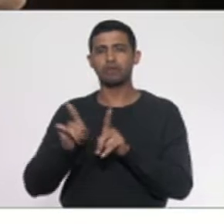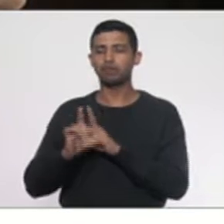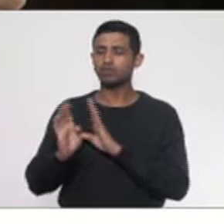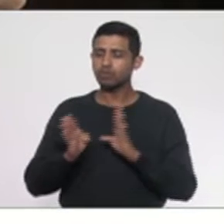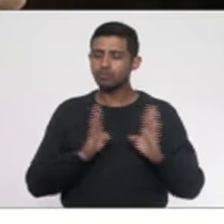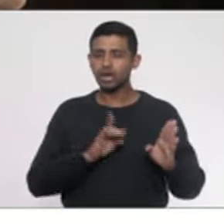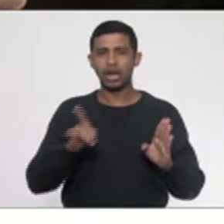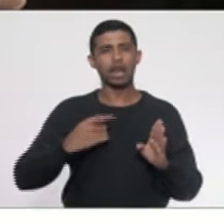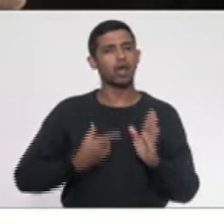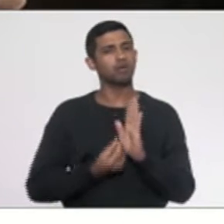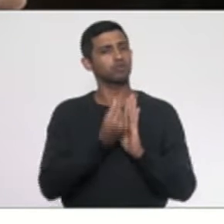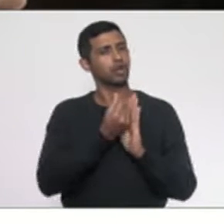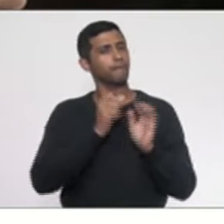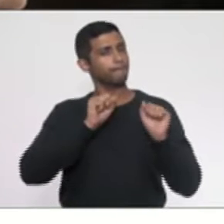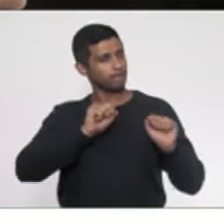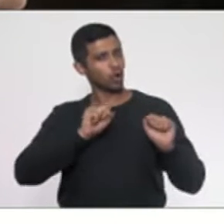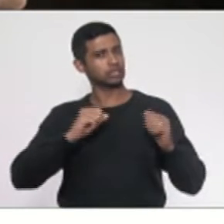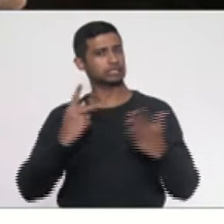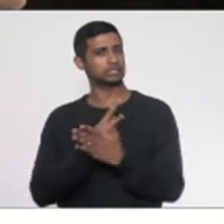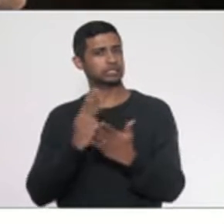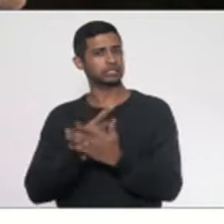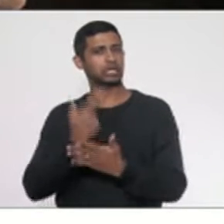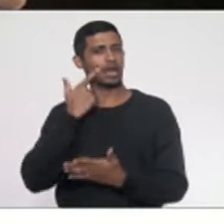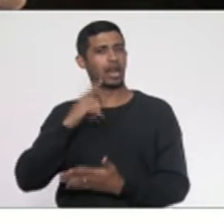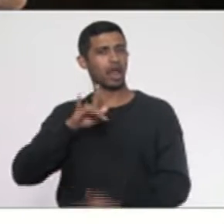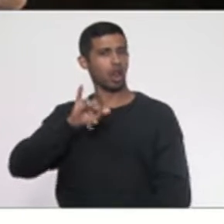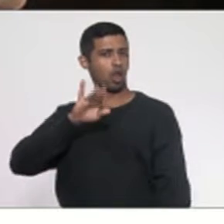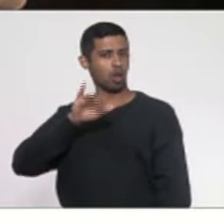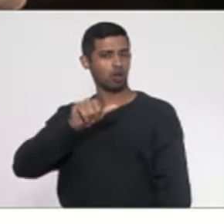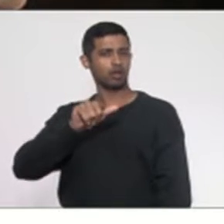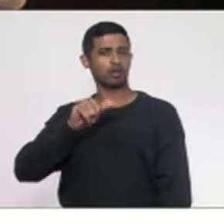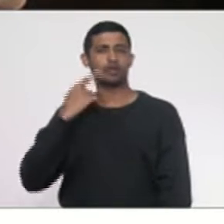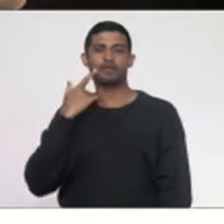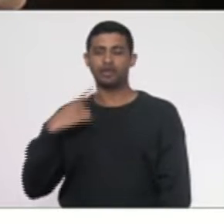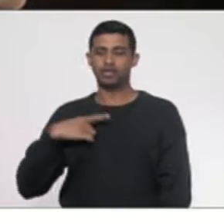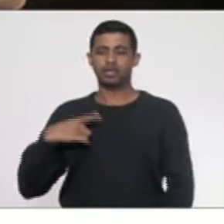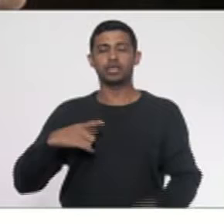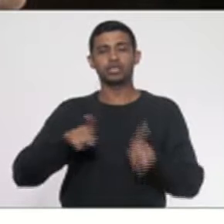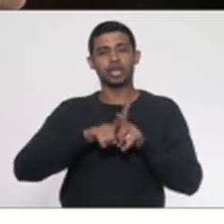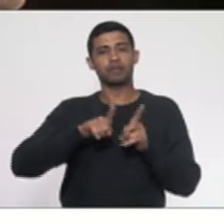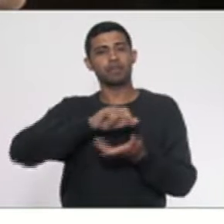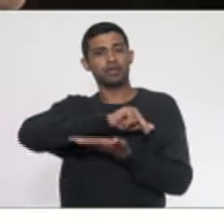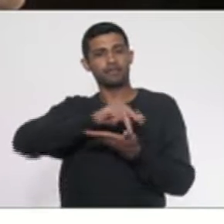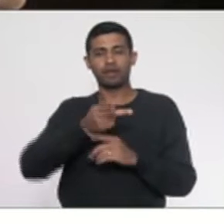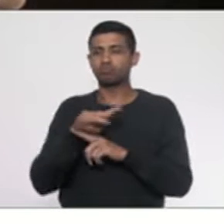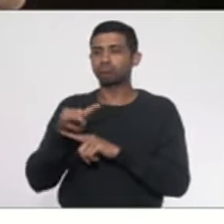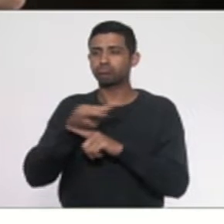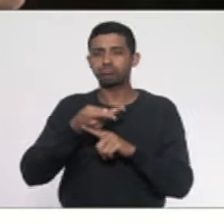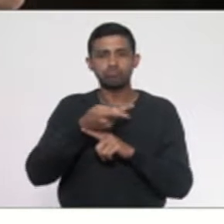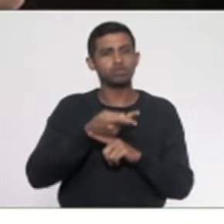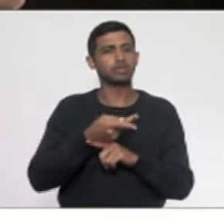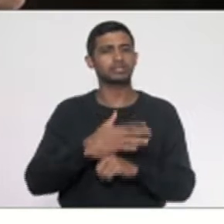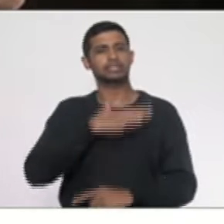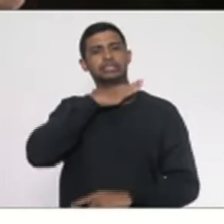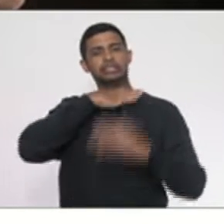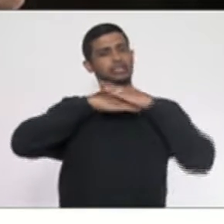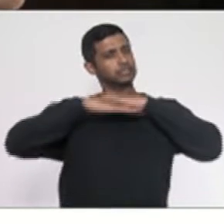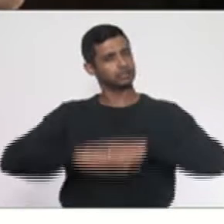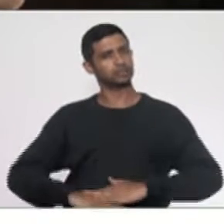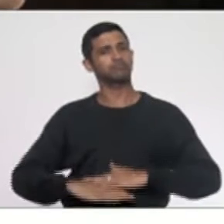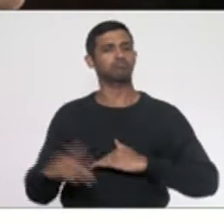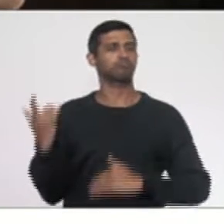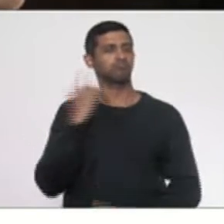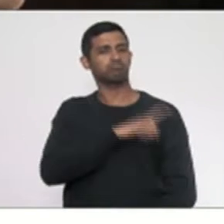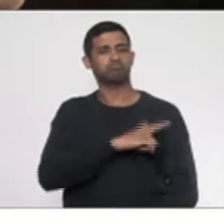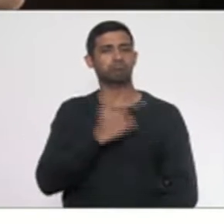que pode até inviabilizar a execução da LOA. Abranger dispositivos e encontrar o regime de recuperação fiscal. Tratar de